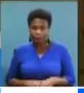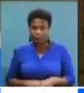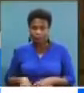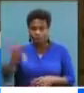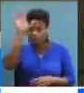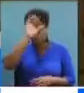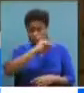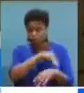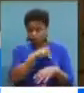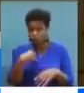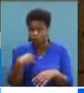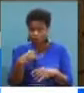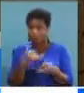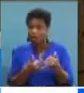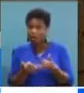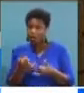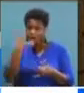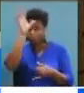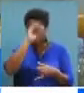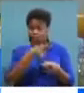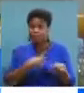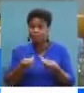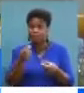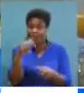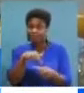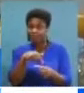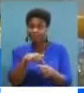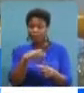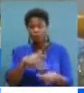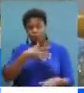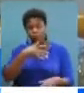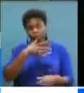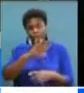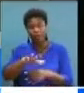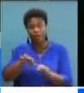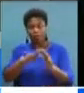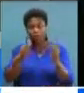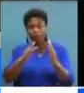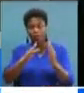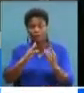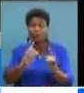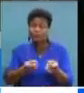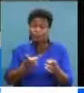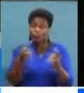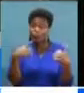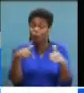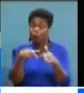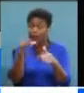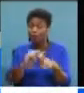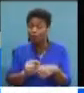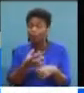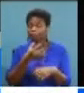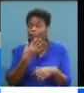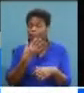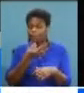O ministro da Saúde substituiu o ministro da Administração Interna na cerimónia de abertura desta reunião e também alertou